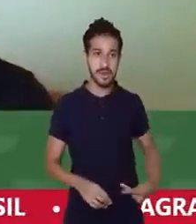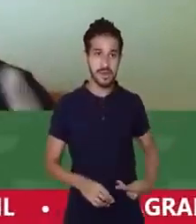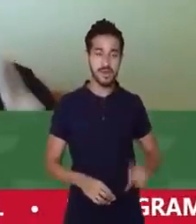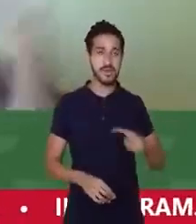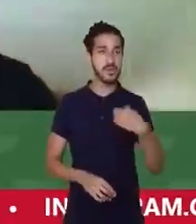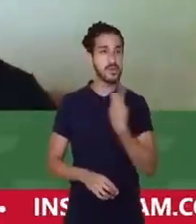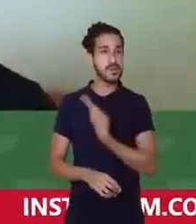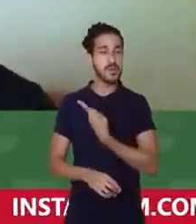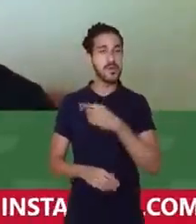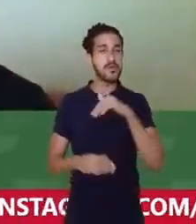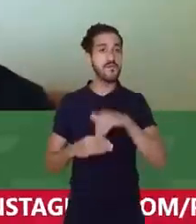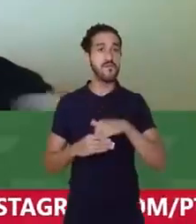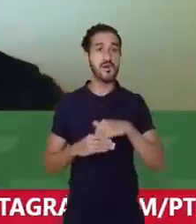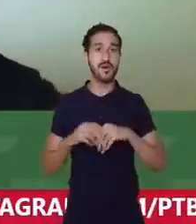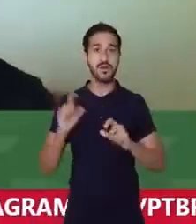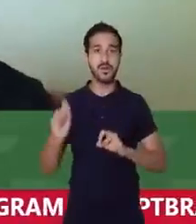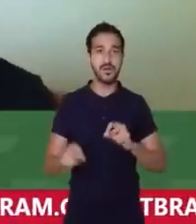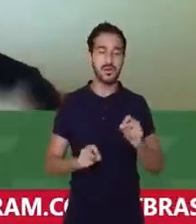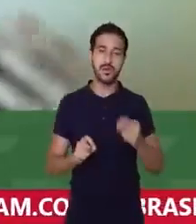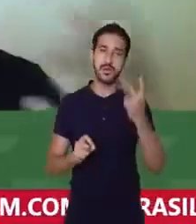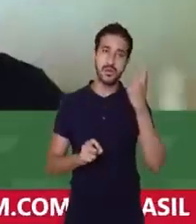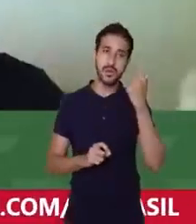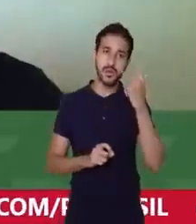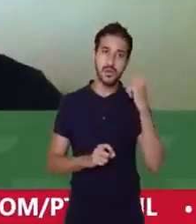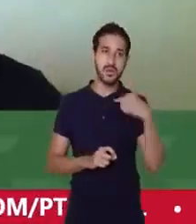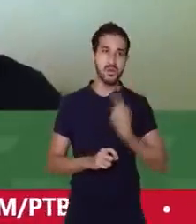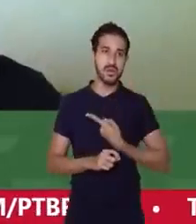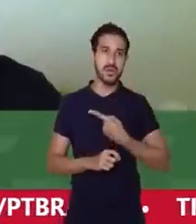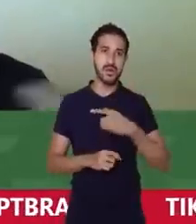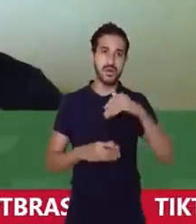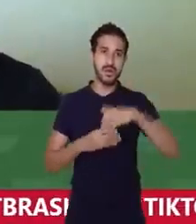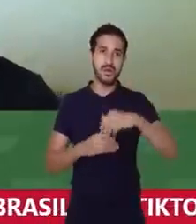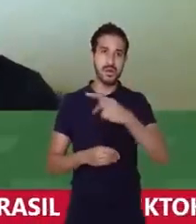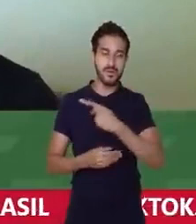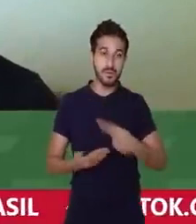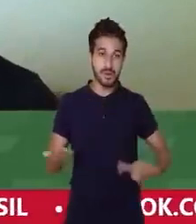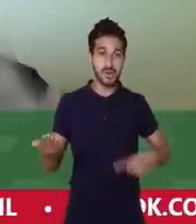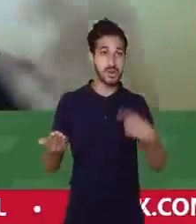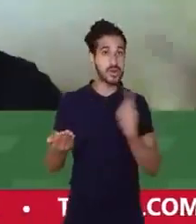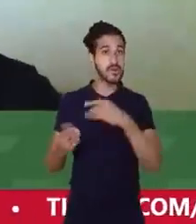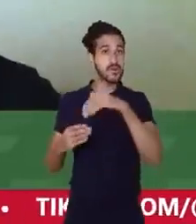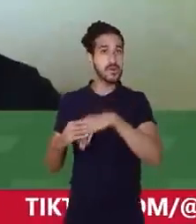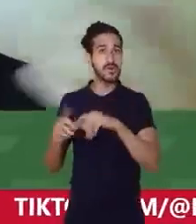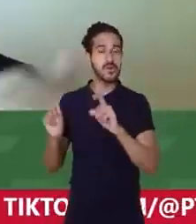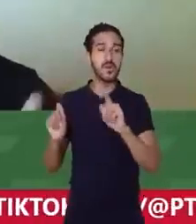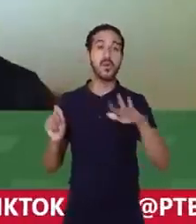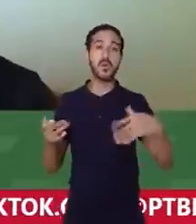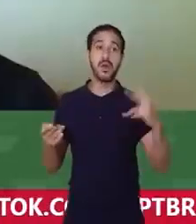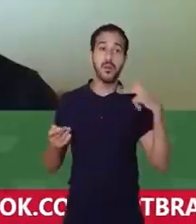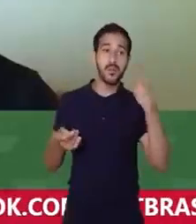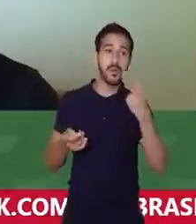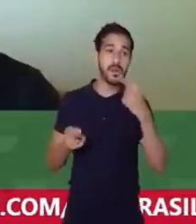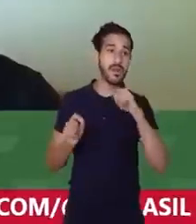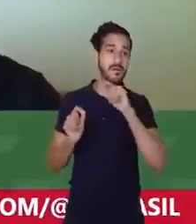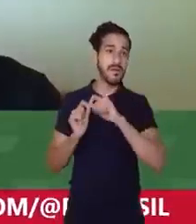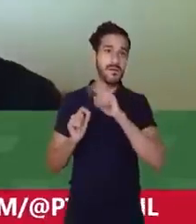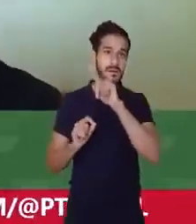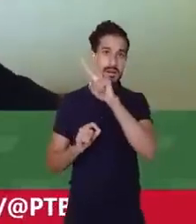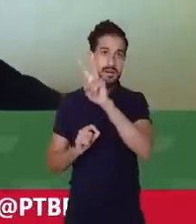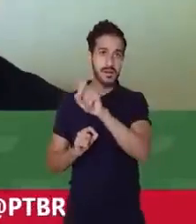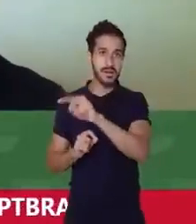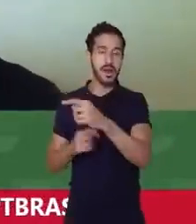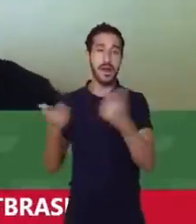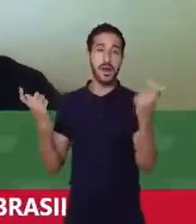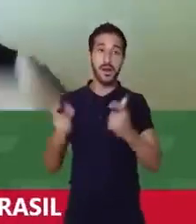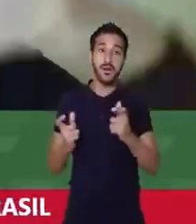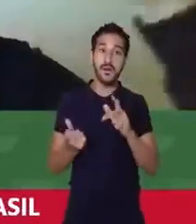a gente ia votar o quê? Geralmente, quando a gente elege um presidente, a gente está elegendo qual é a política que ele vai fazer, aonde